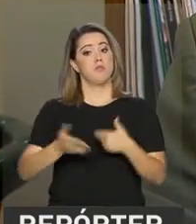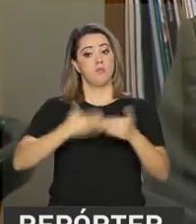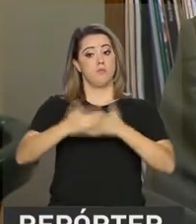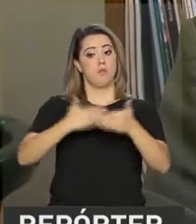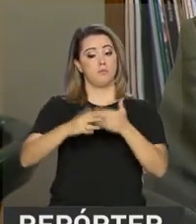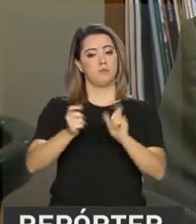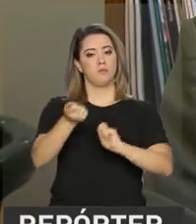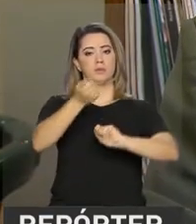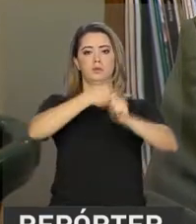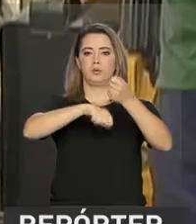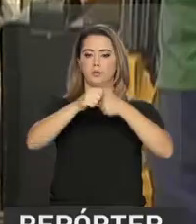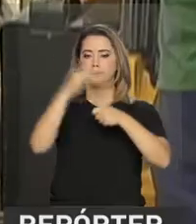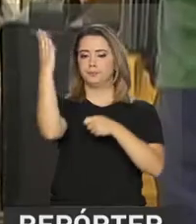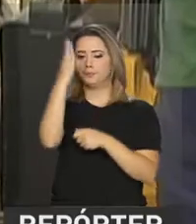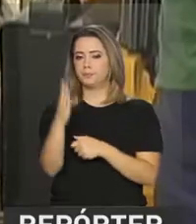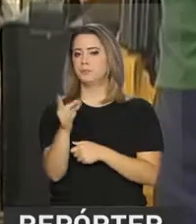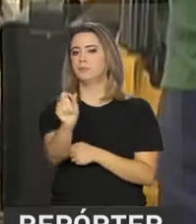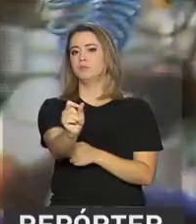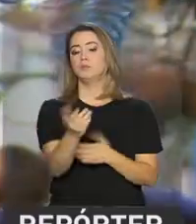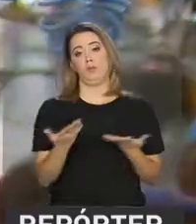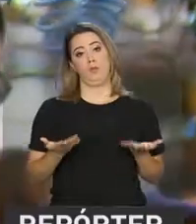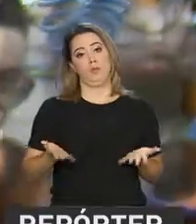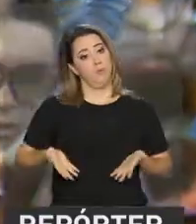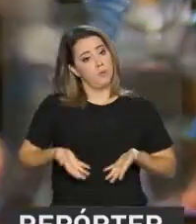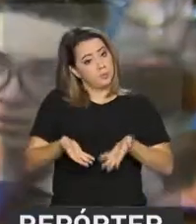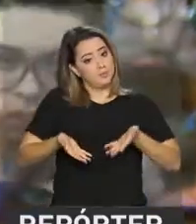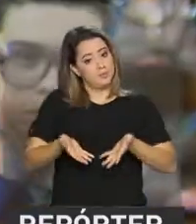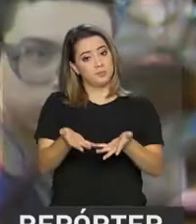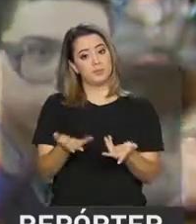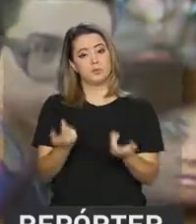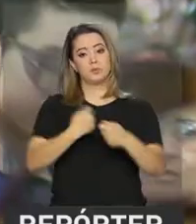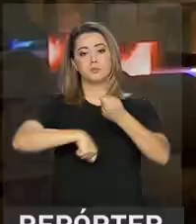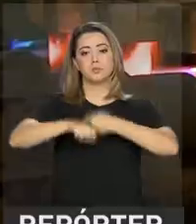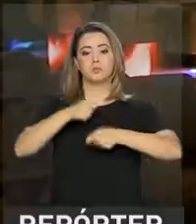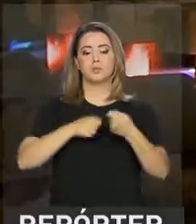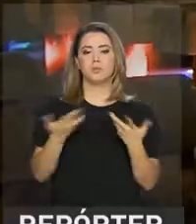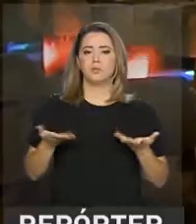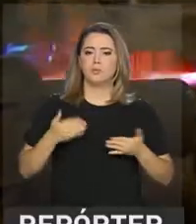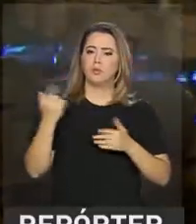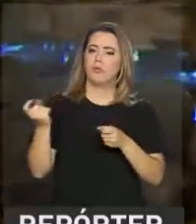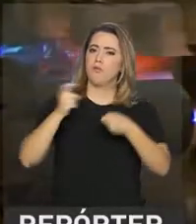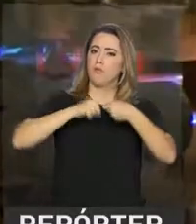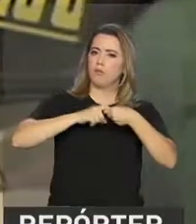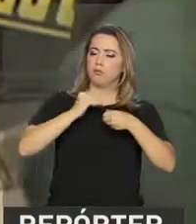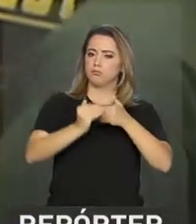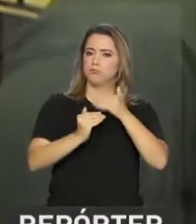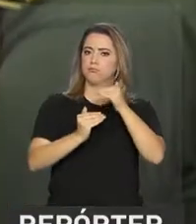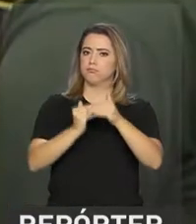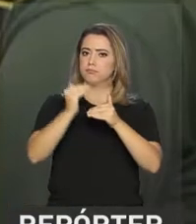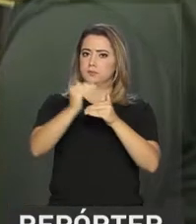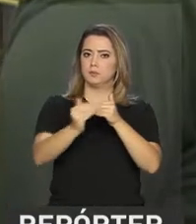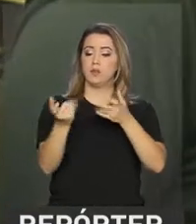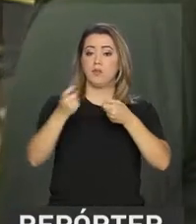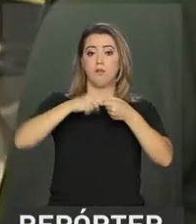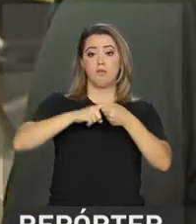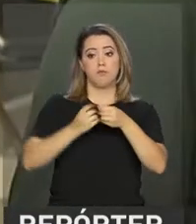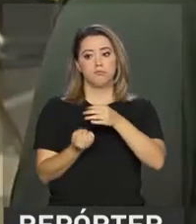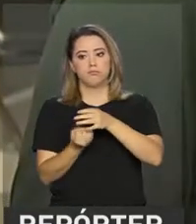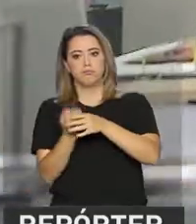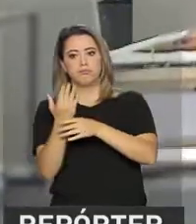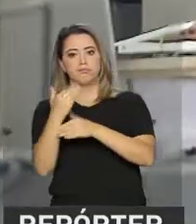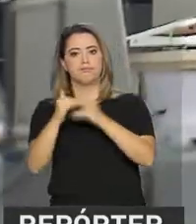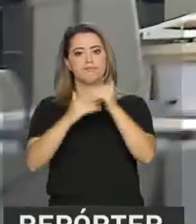econômico do país o impulso a mais para uma economia que segue se recuperando e retomou o crescimento